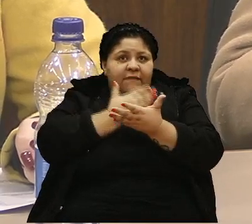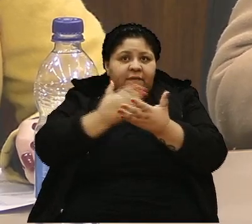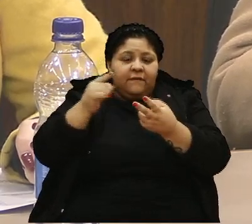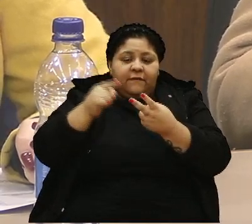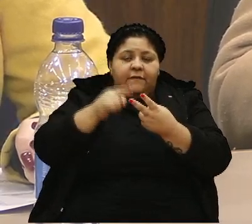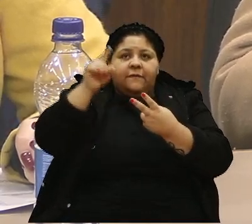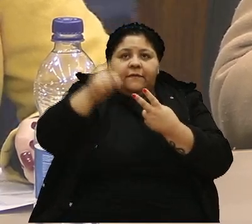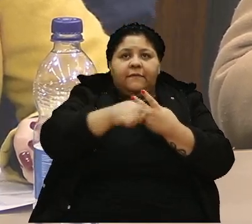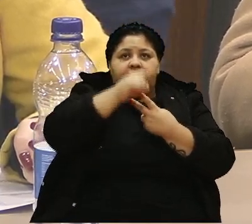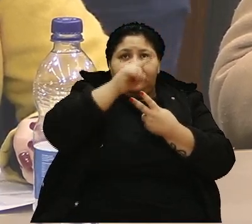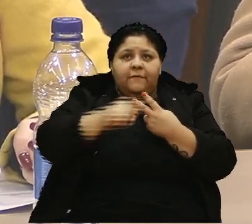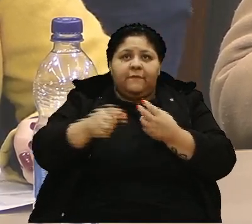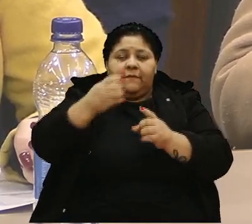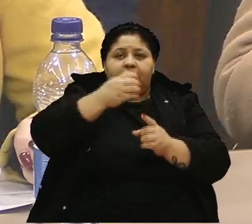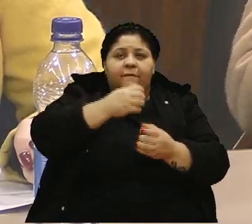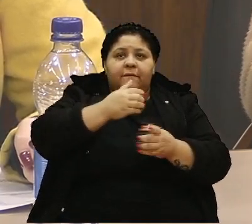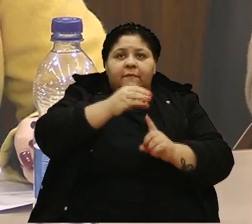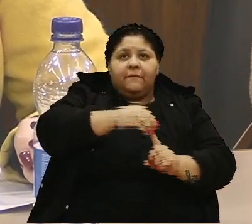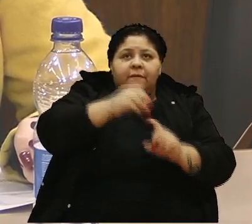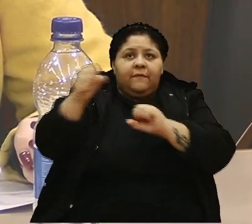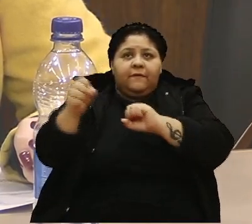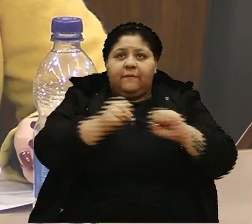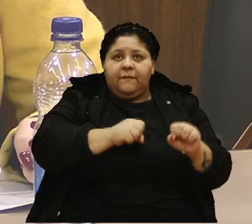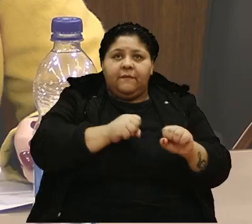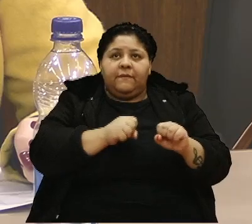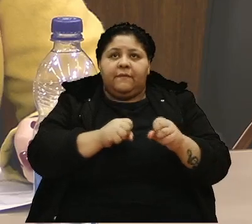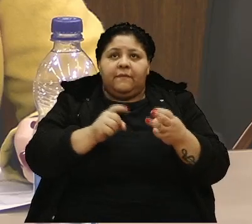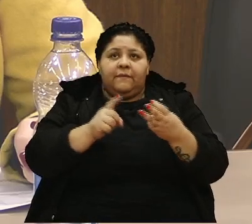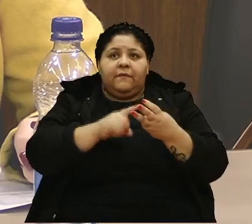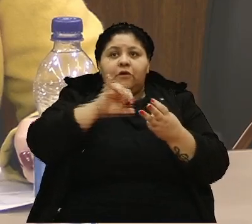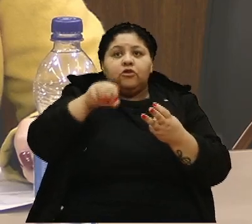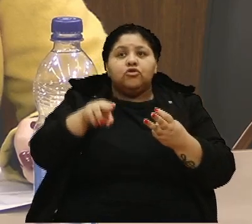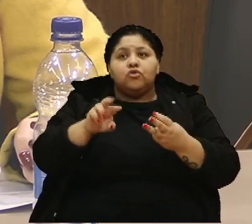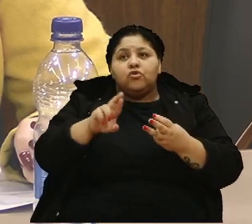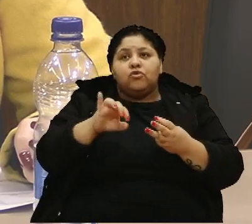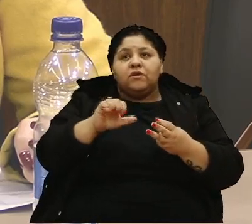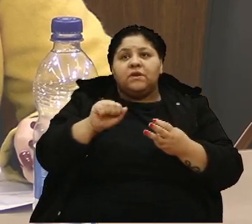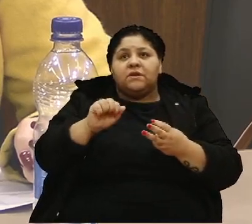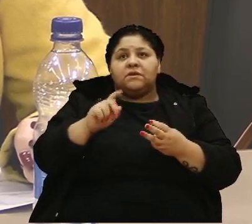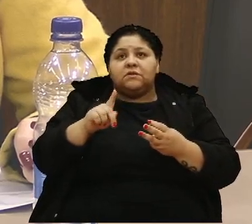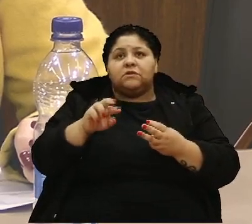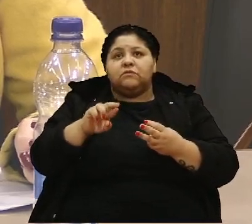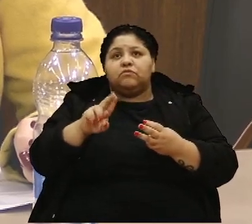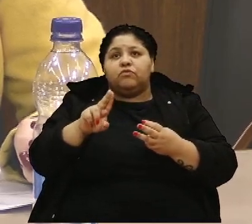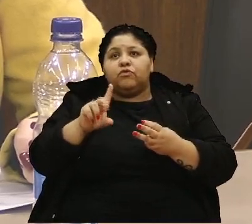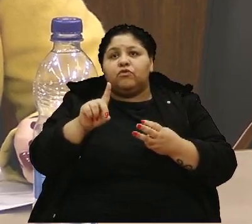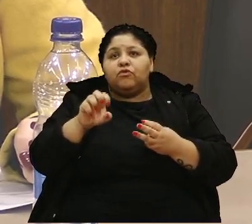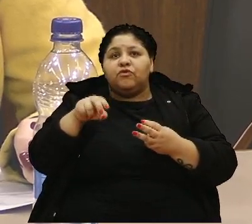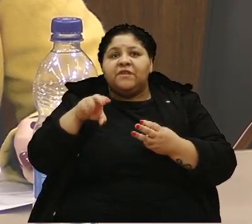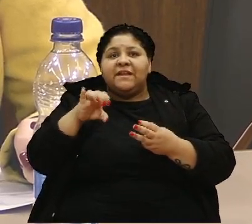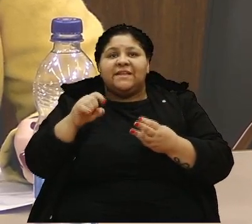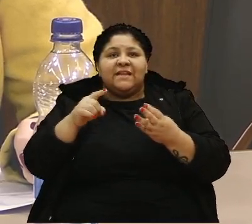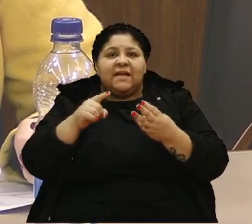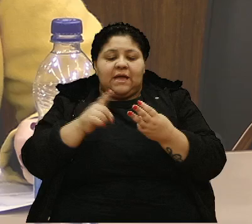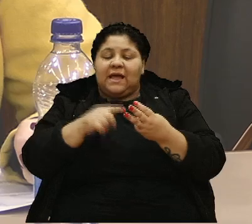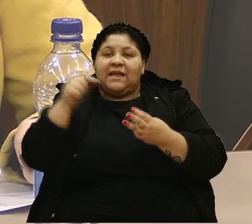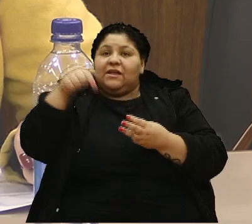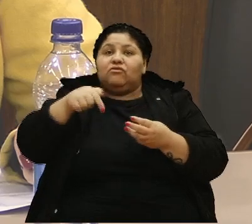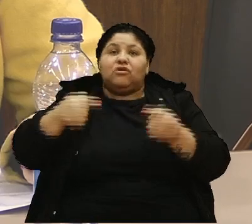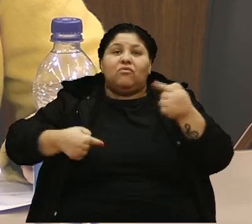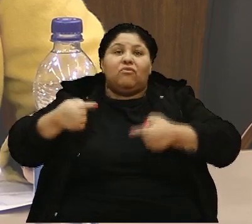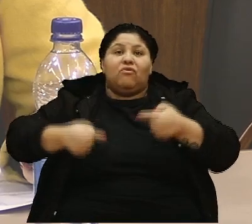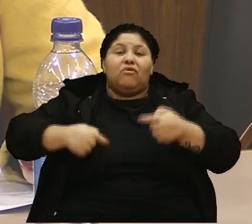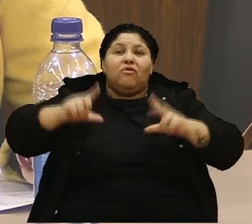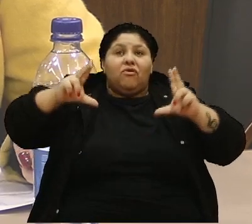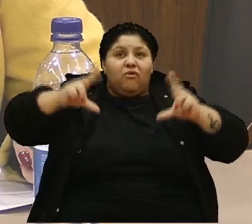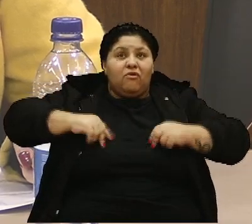violação de princípio da separação dos poderes e a jurisprudência. E aqui nós não estamos, de fato, debatendo o mérito, porque é um